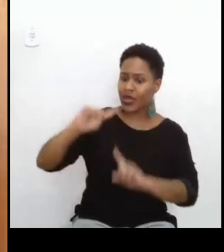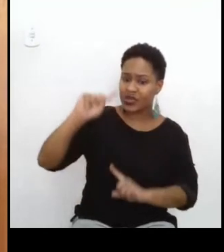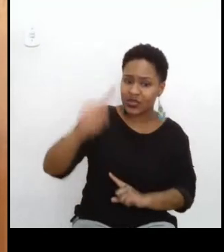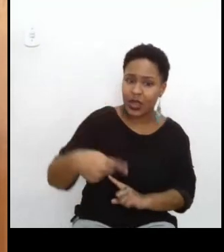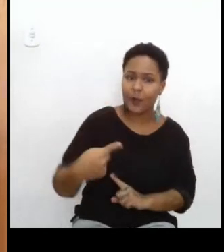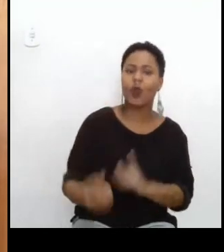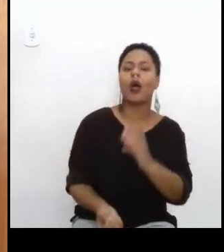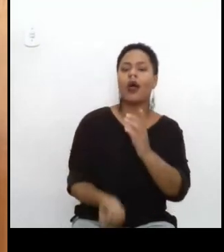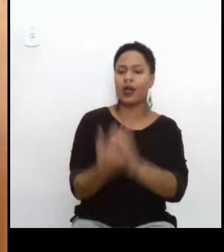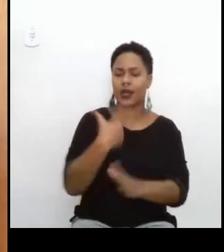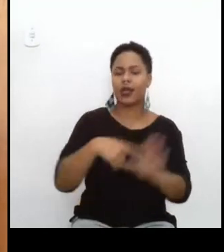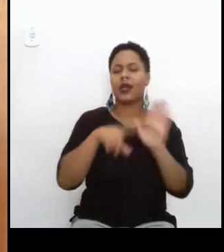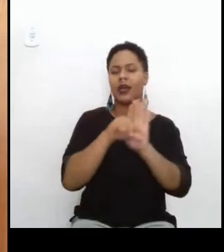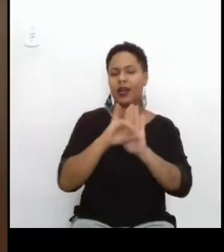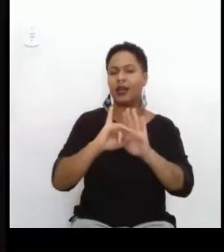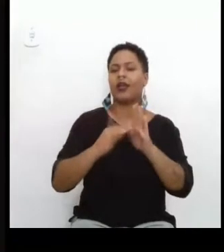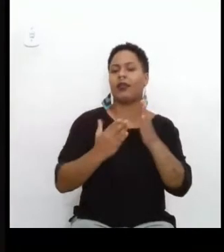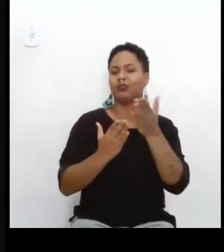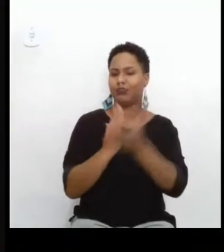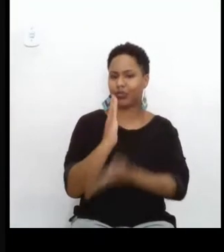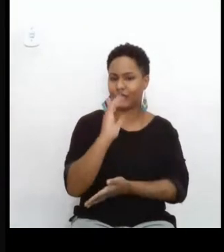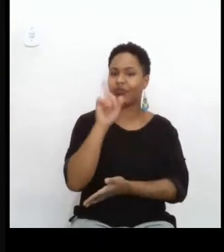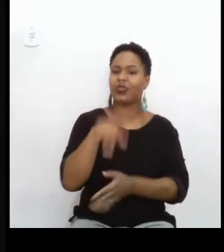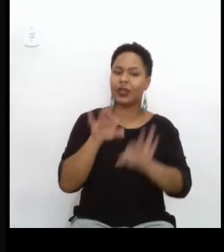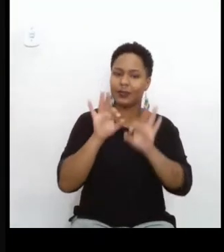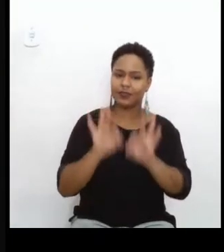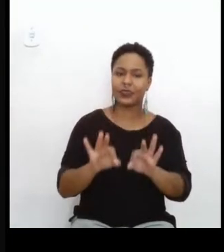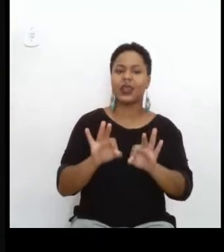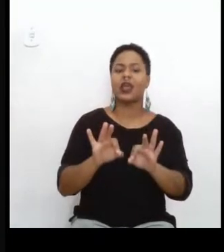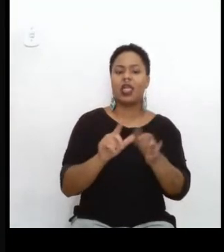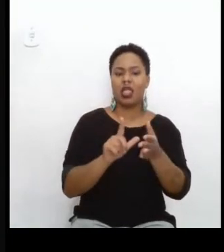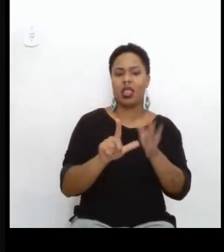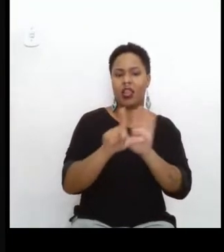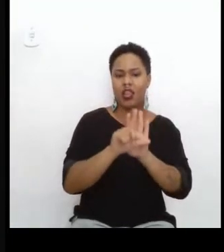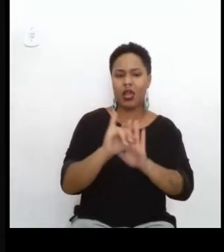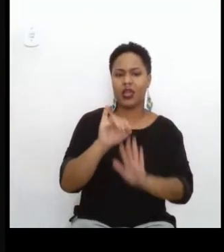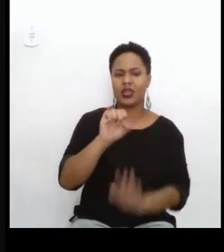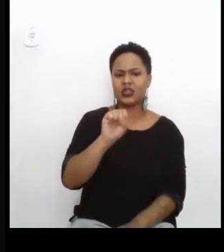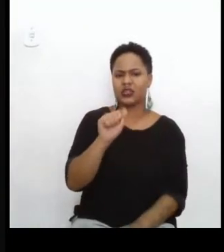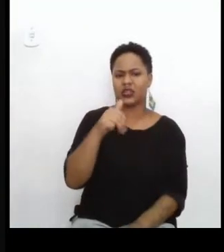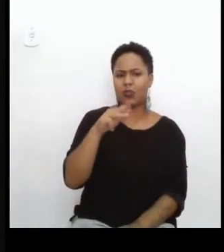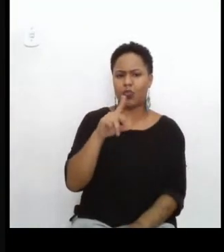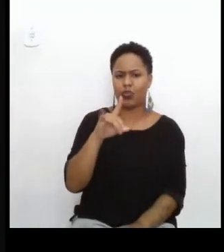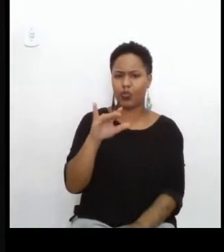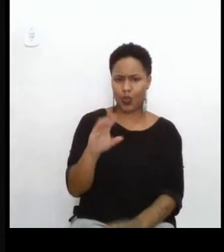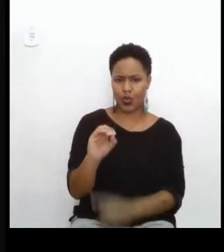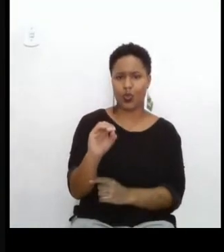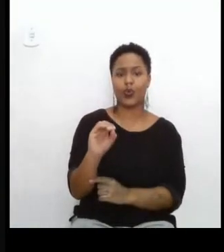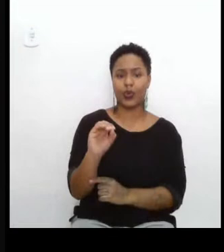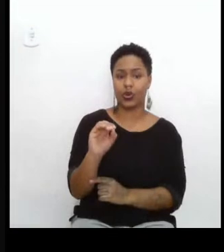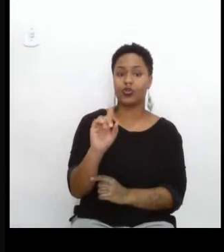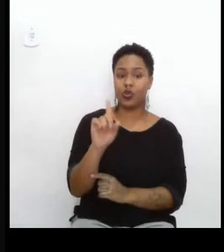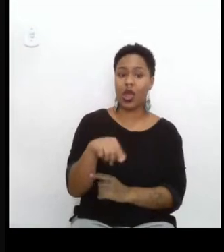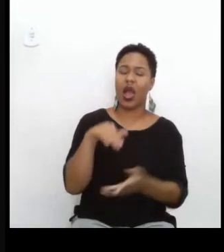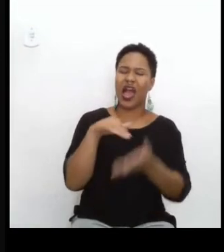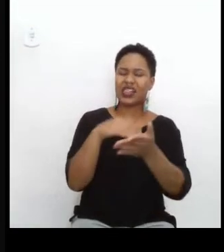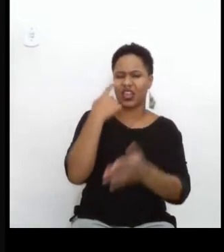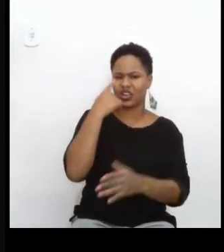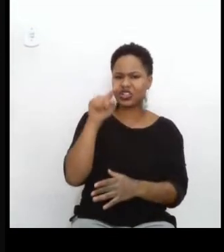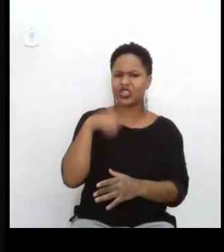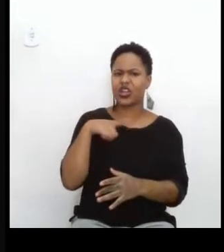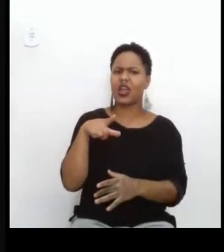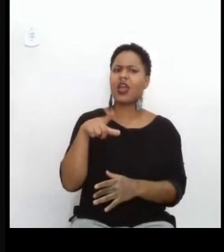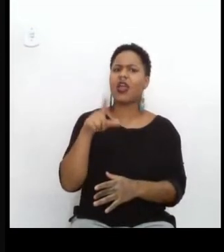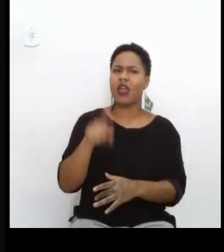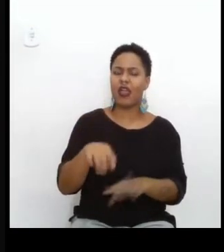Nossa Comunhão em família o mesmo que tá no dia nada aceita e rápido juntamente é insuficiente e nesse lugar